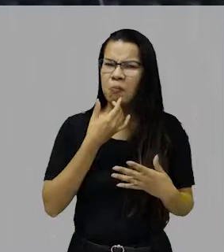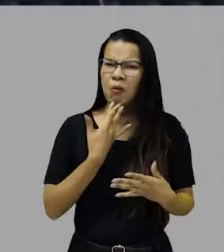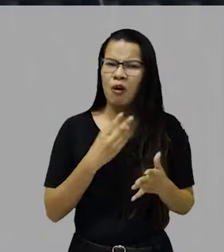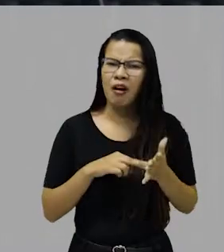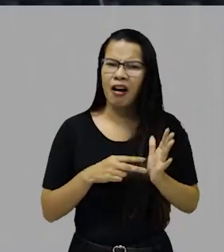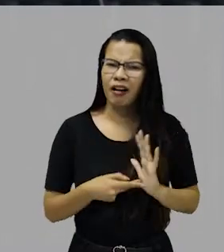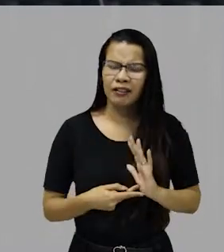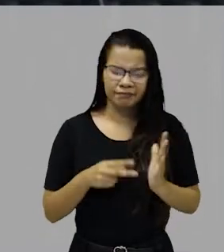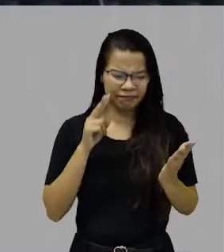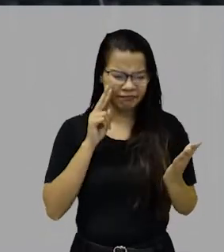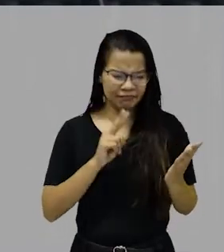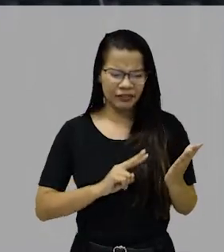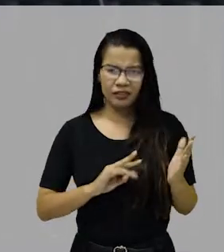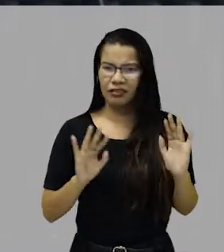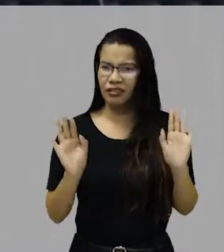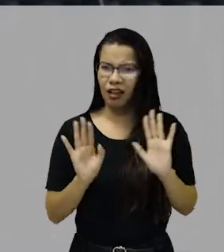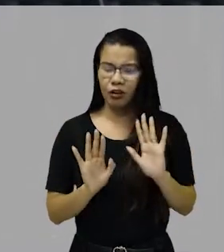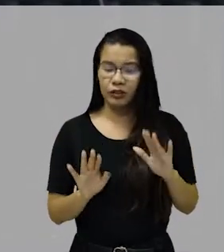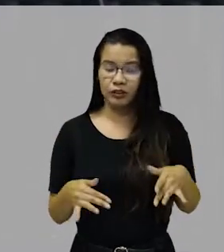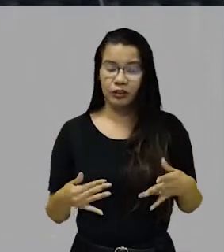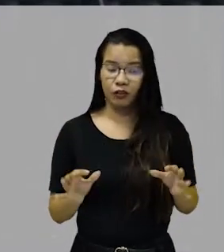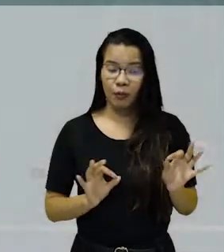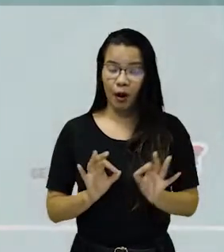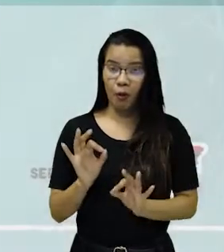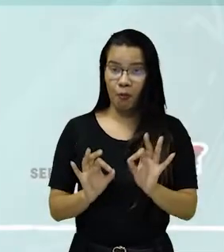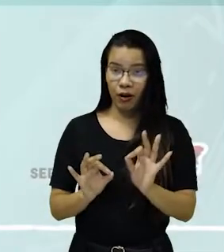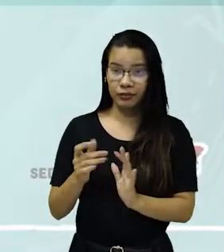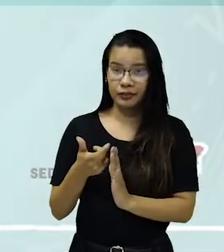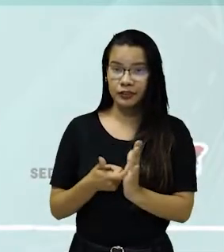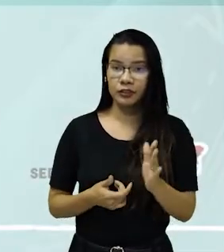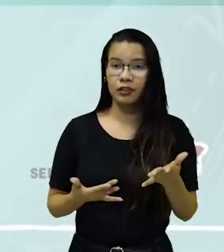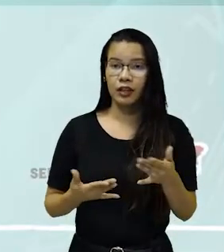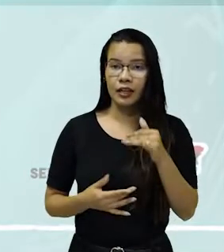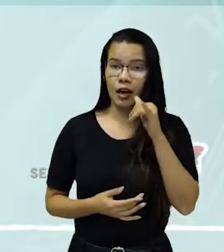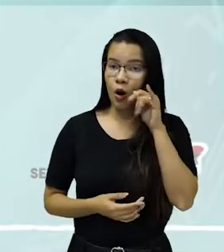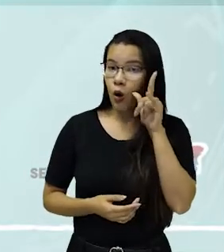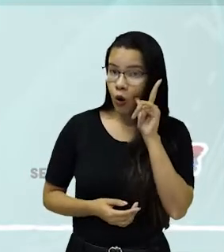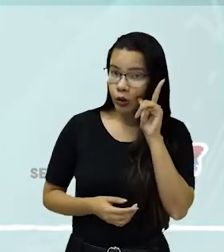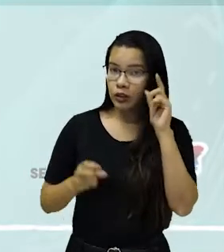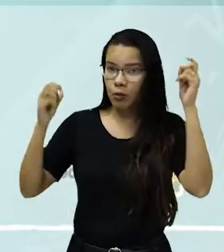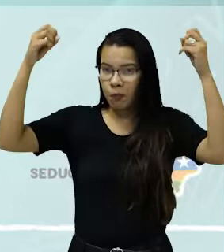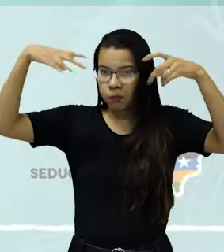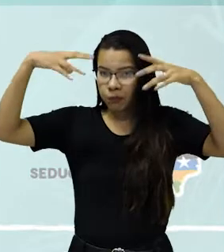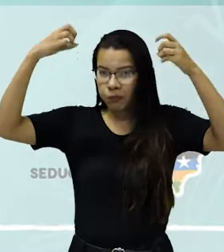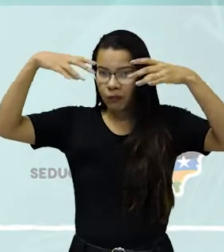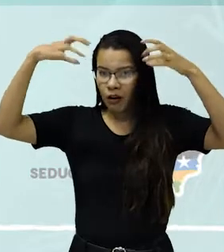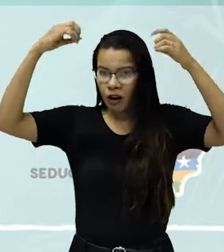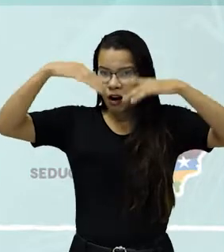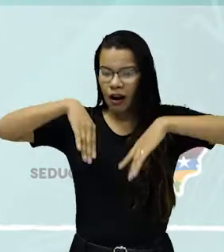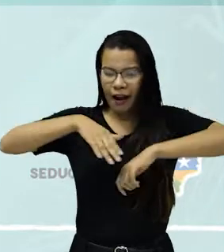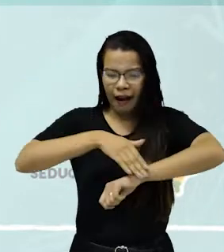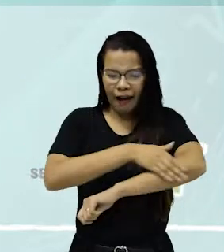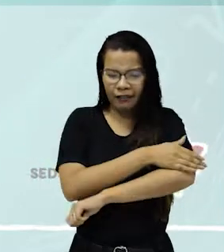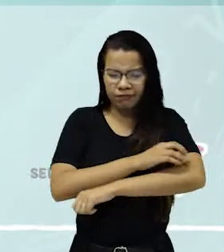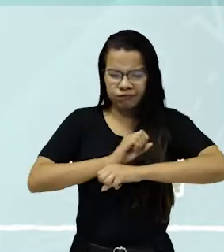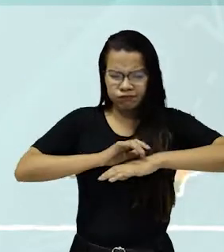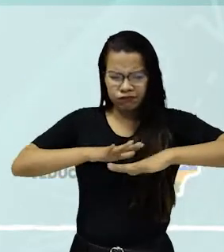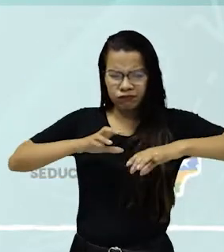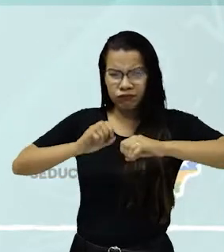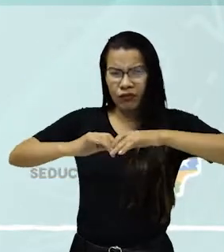Não, né? Vamos arrumar esse texto? Ontem choveu bastante. As ruas ficaram alagadas e o trânsito